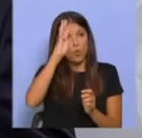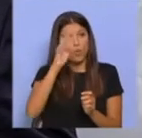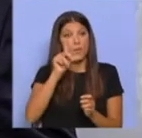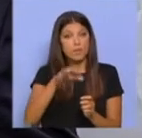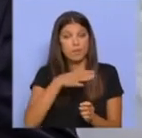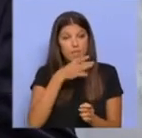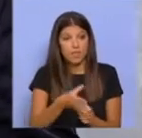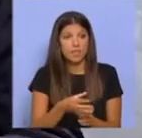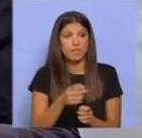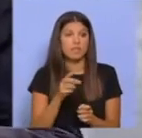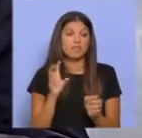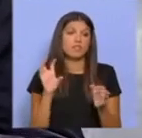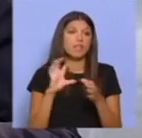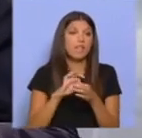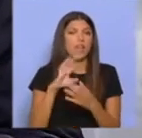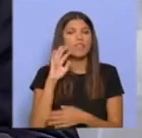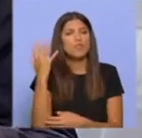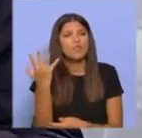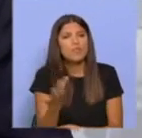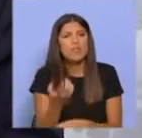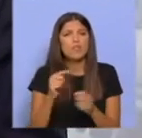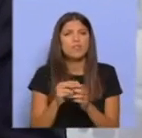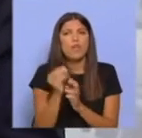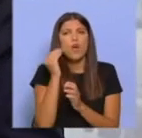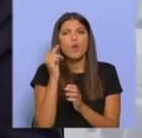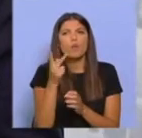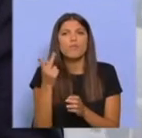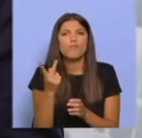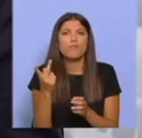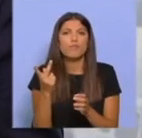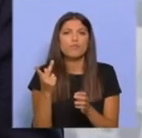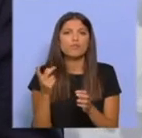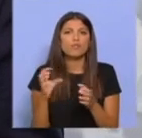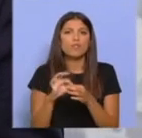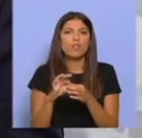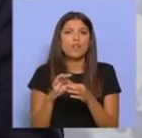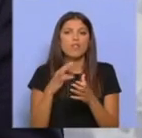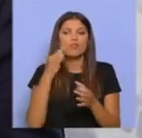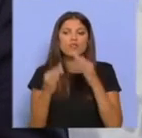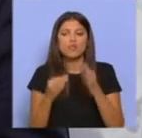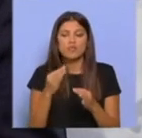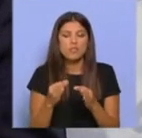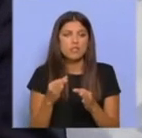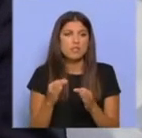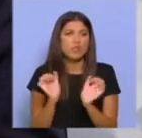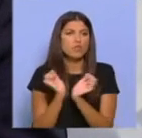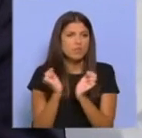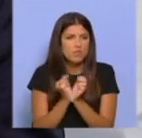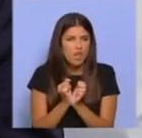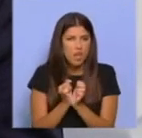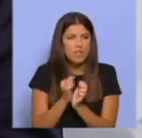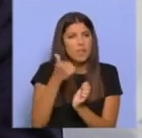com a justiça social e com a equidade. O mundo tem se tornado mais